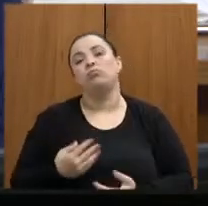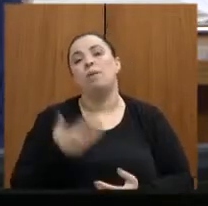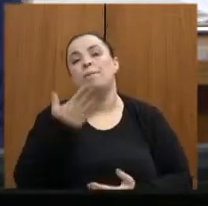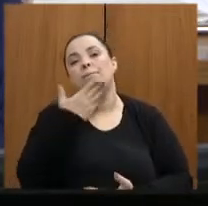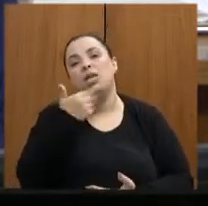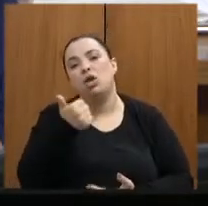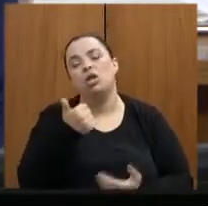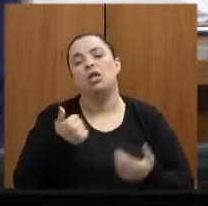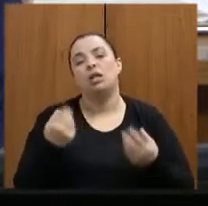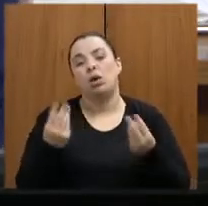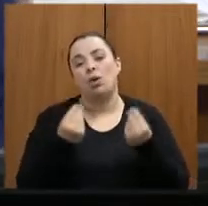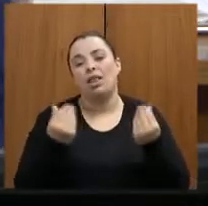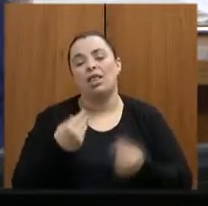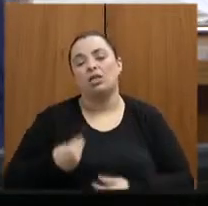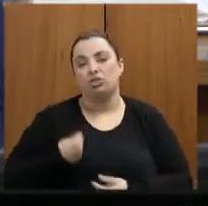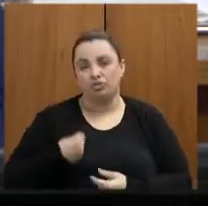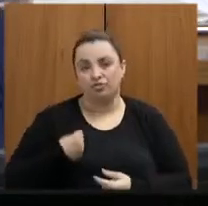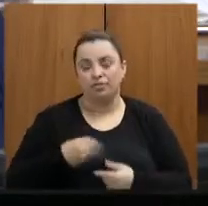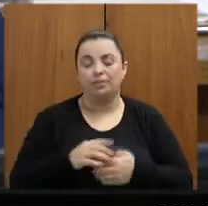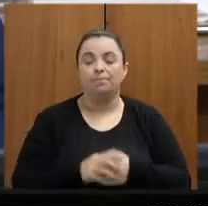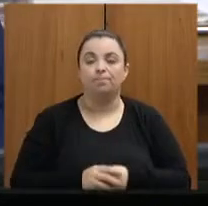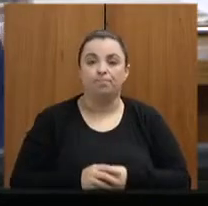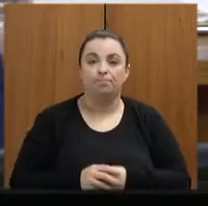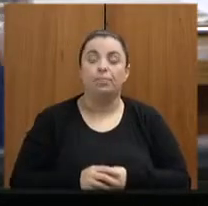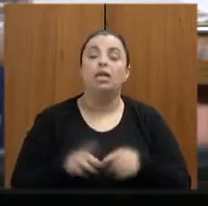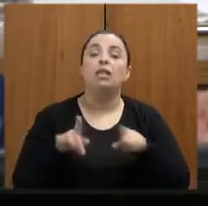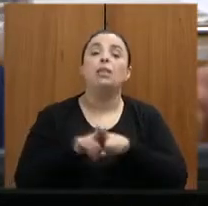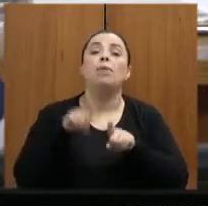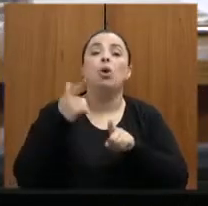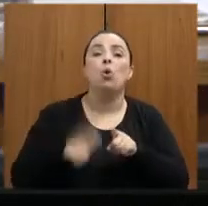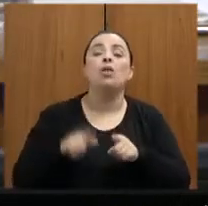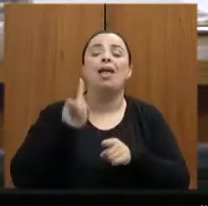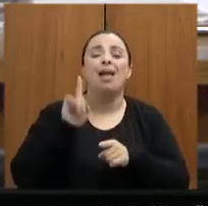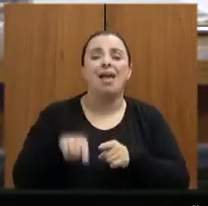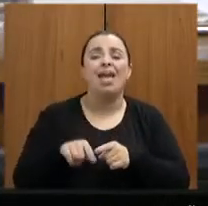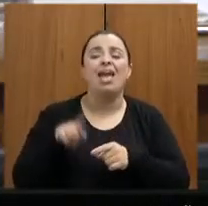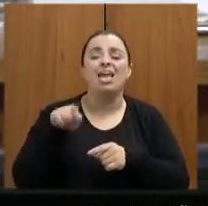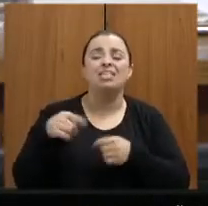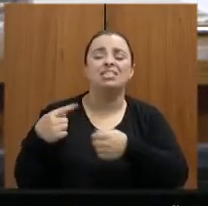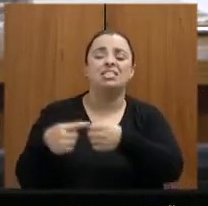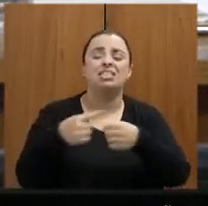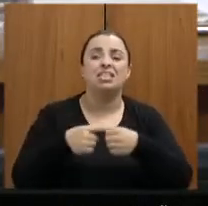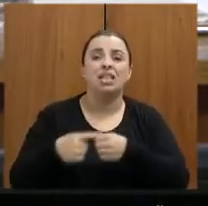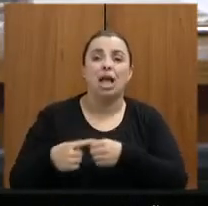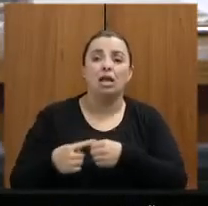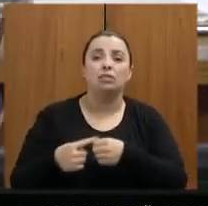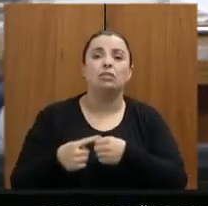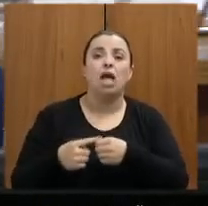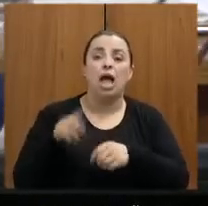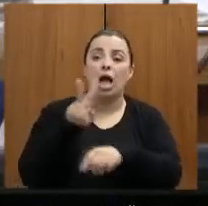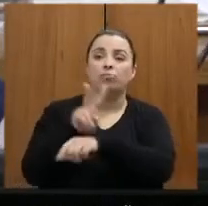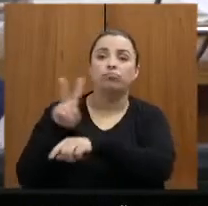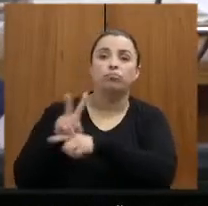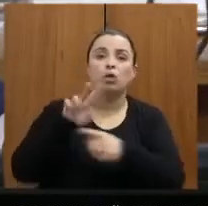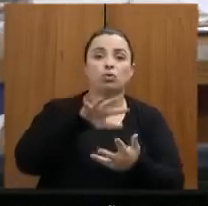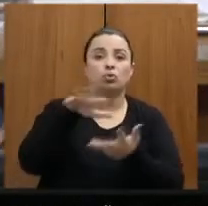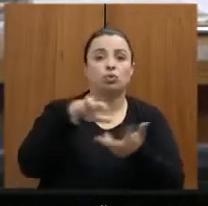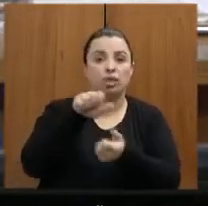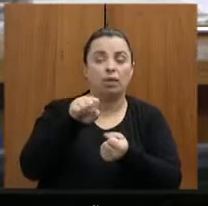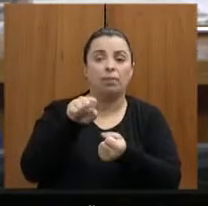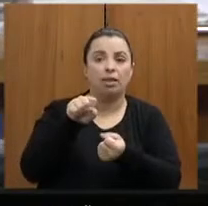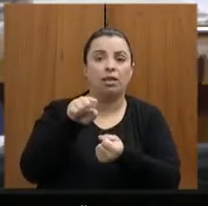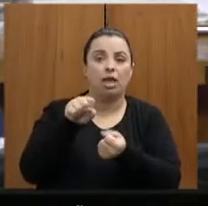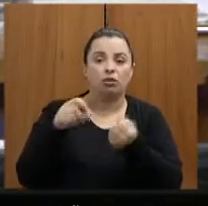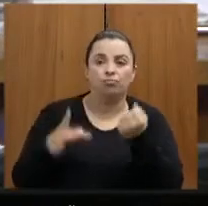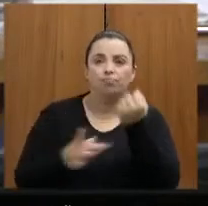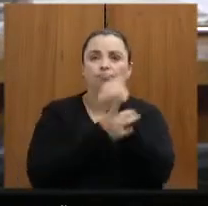essa questão outra questão que a gente trabalha também era questão sustentável desses guris simples né Nós temos é por exemplo na